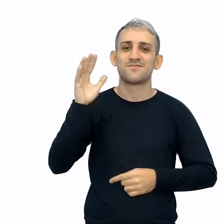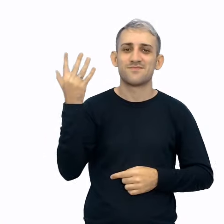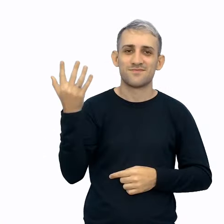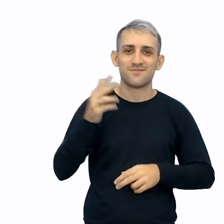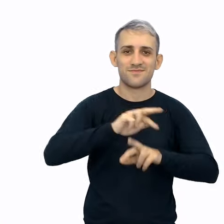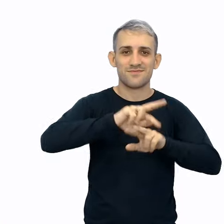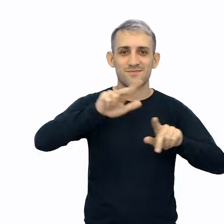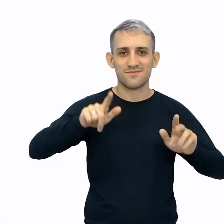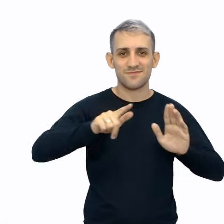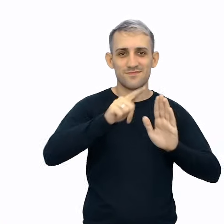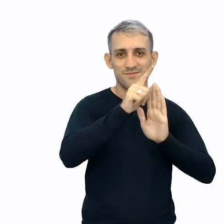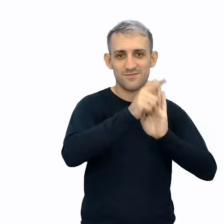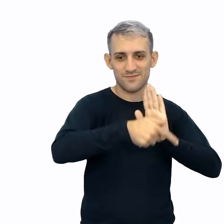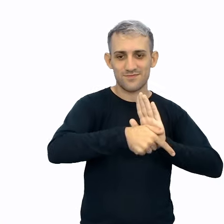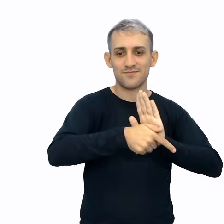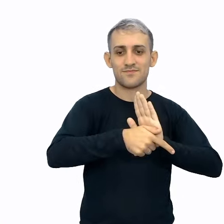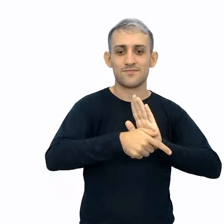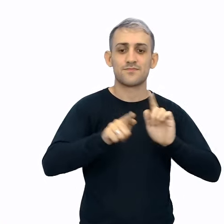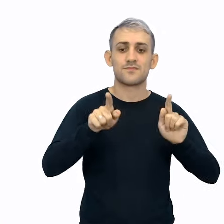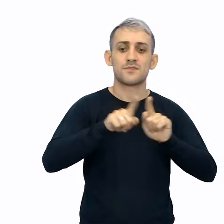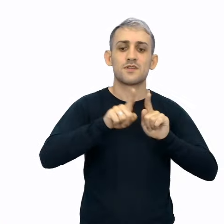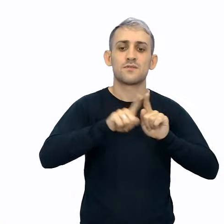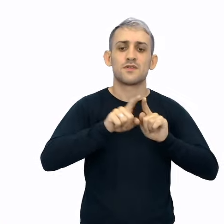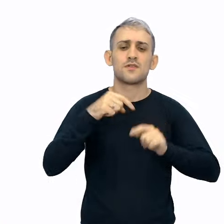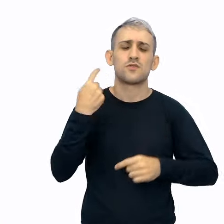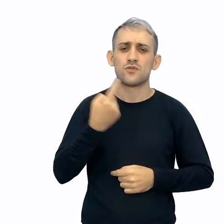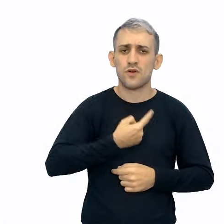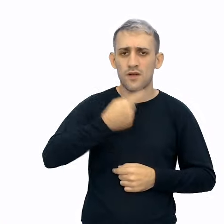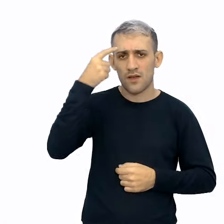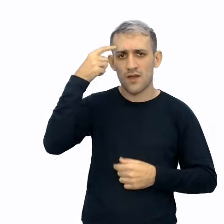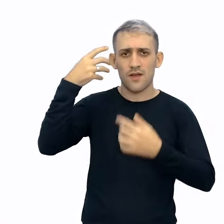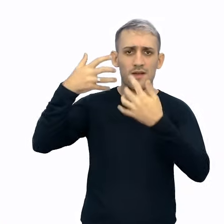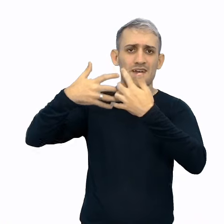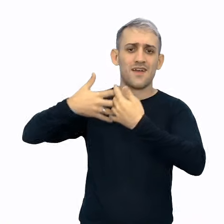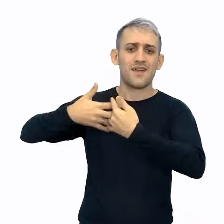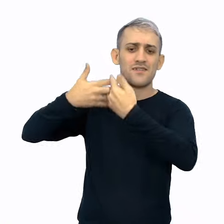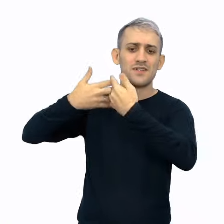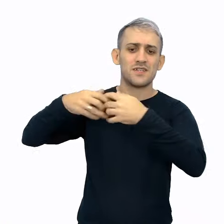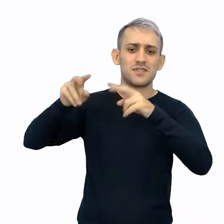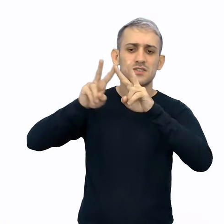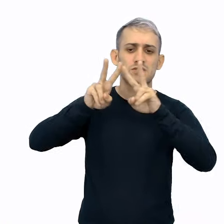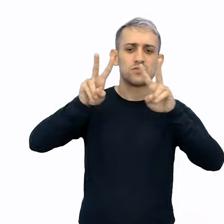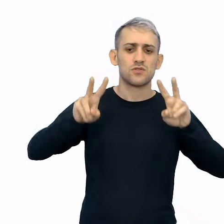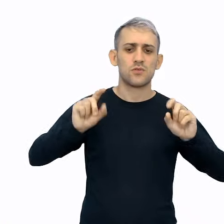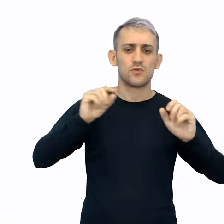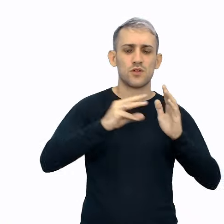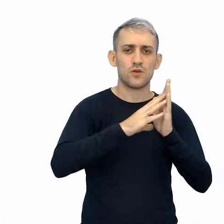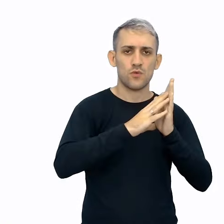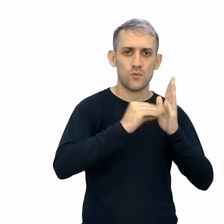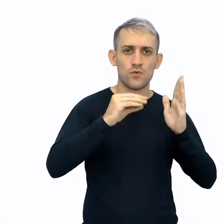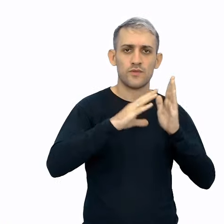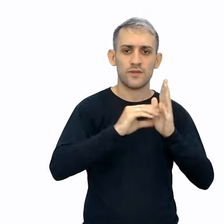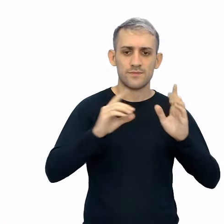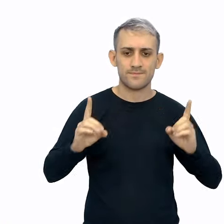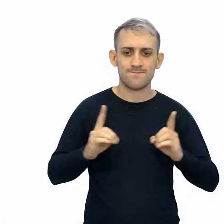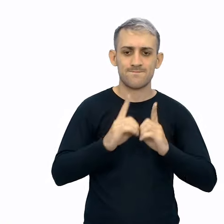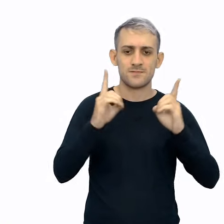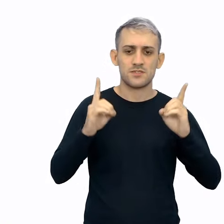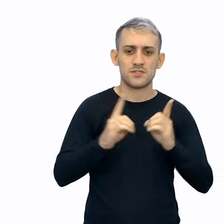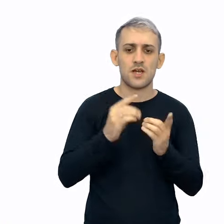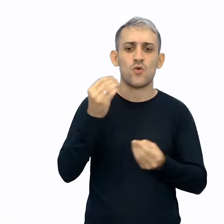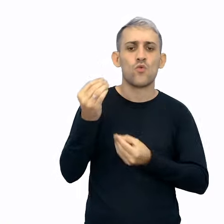gêneros e também pudemos aí refletir sobre esse modelo didático como